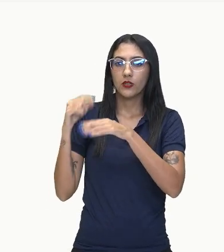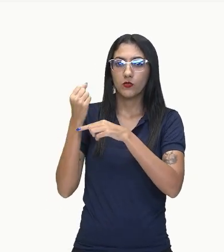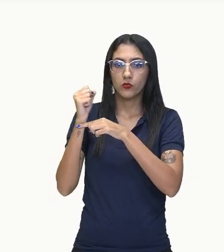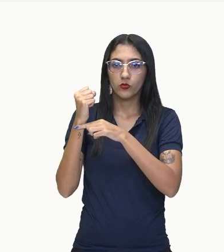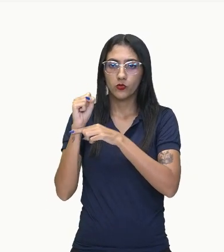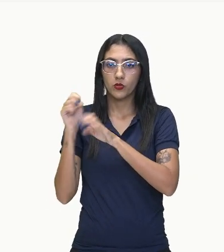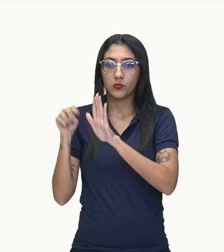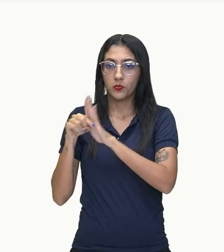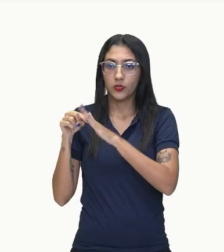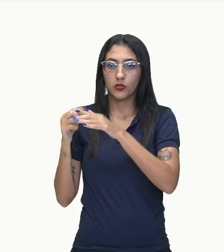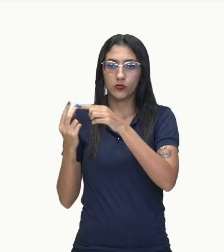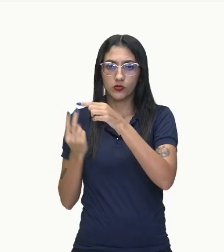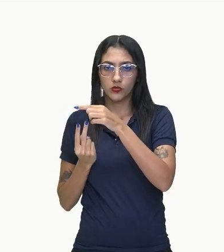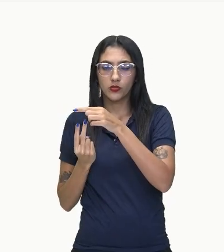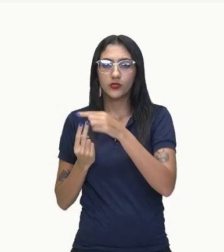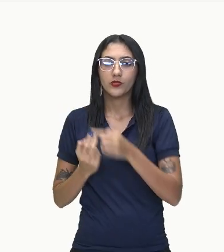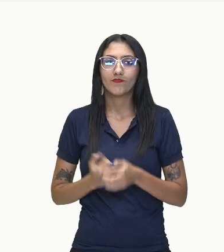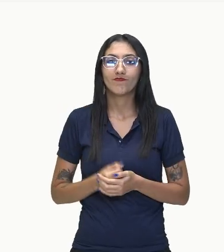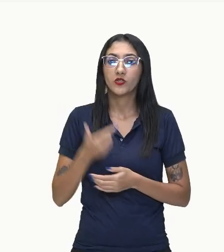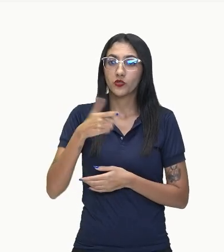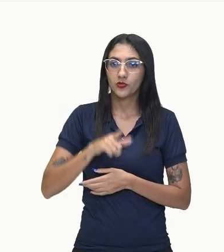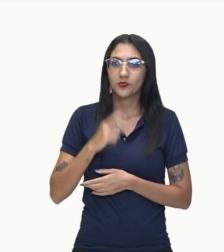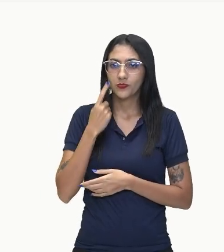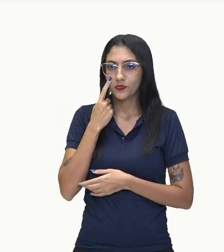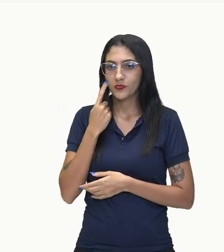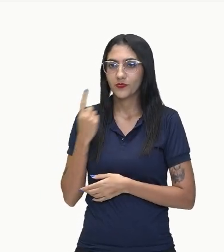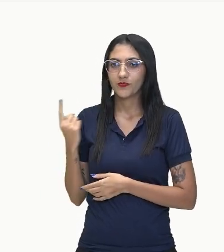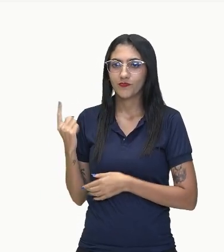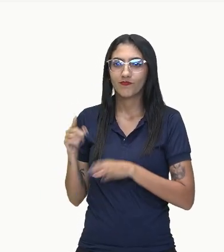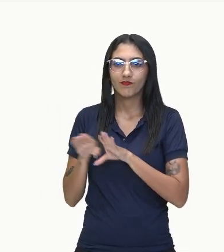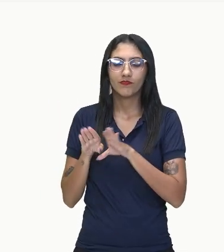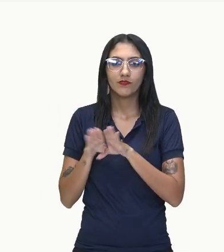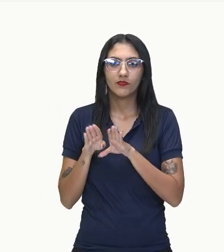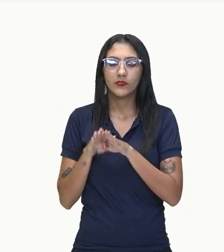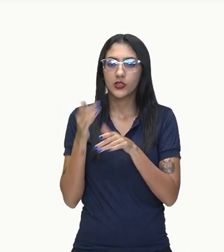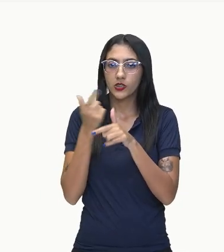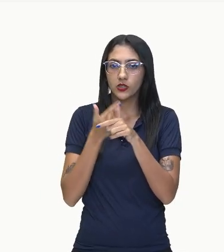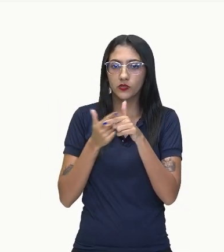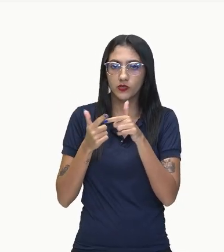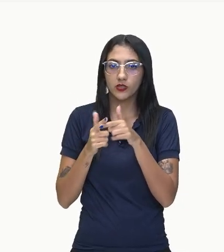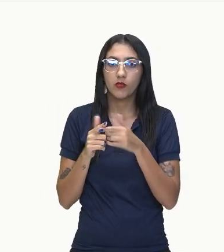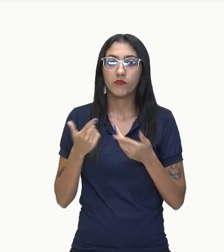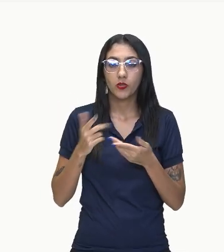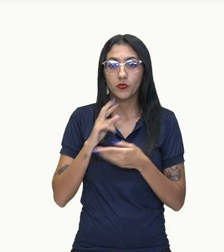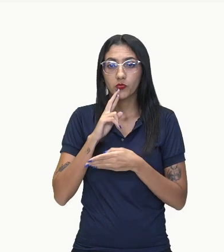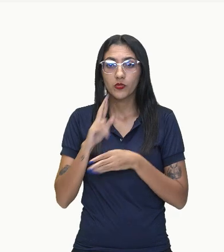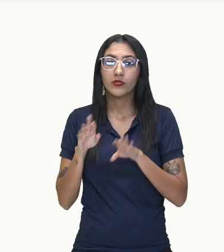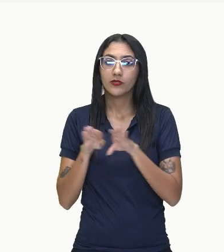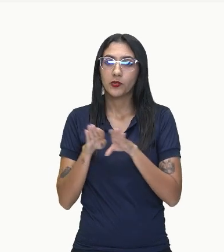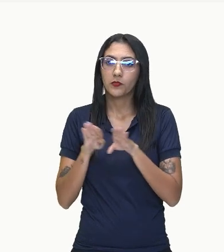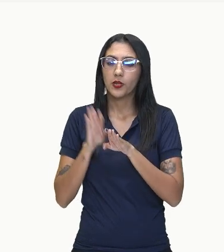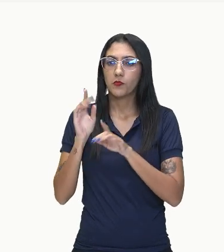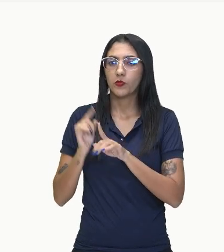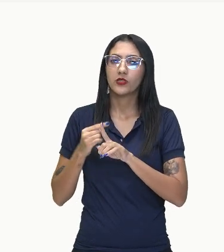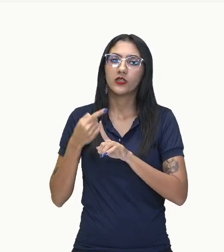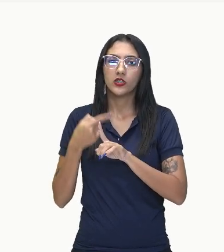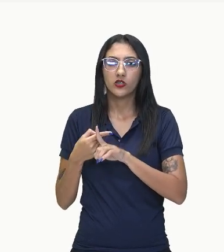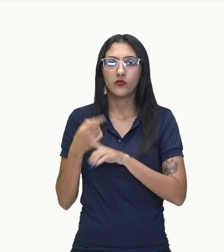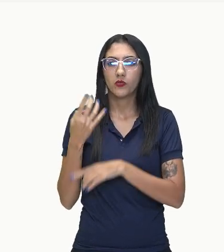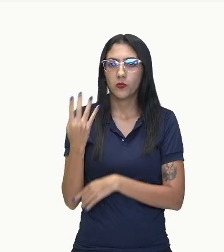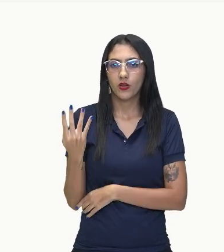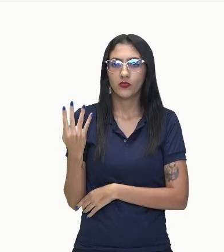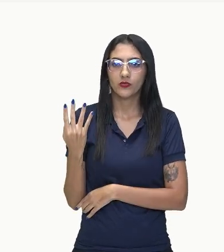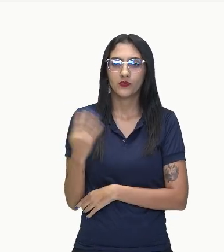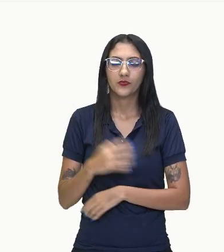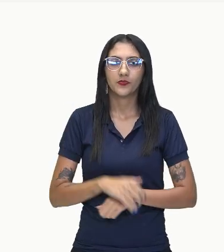2. Novamente, temos dois números negativos na divisão. Então, o resultado vai ser positivo,